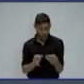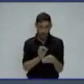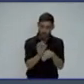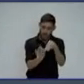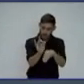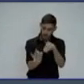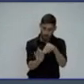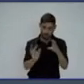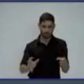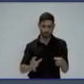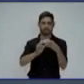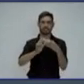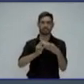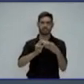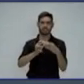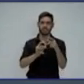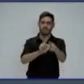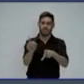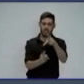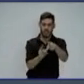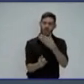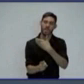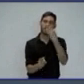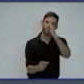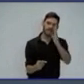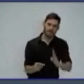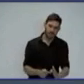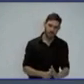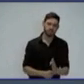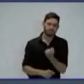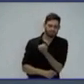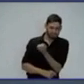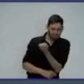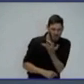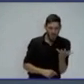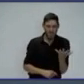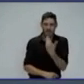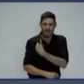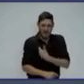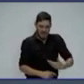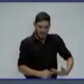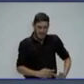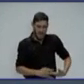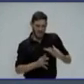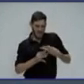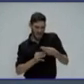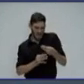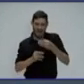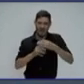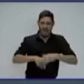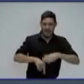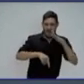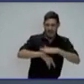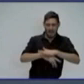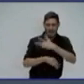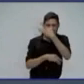ministros, população brasileira, contagem pública manual de votos